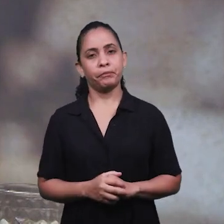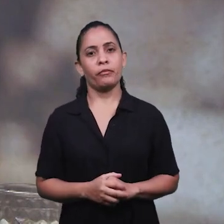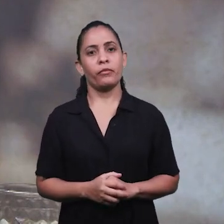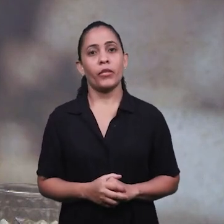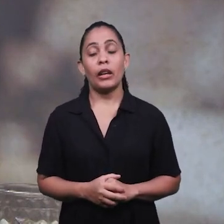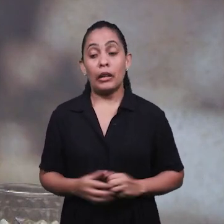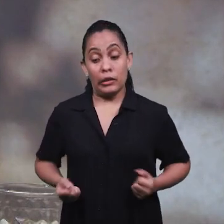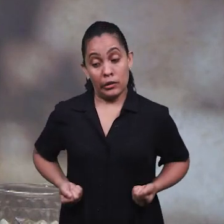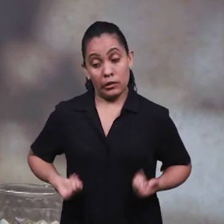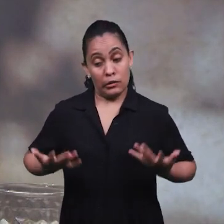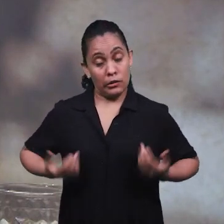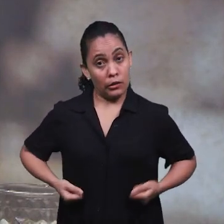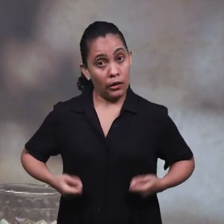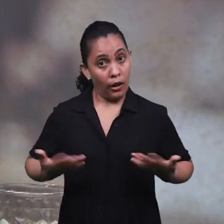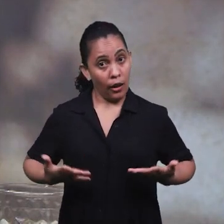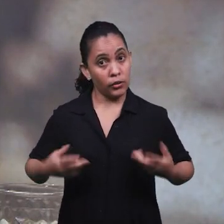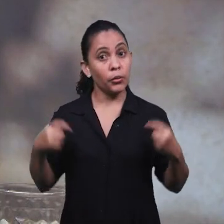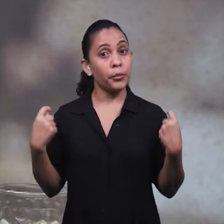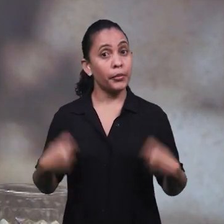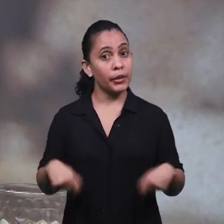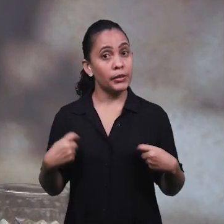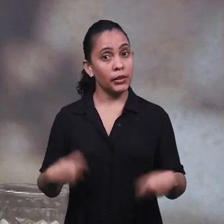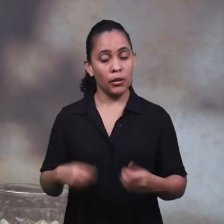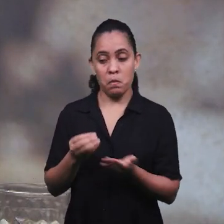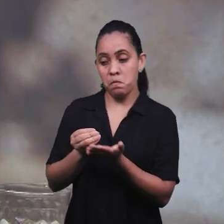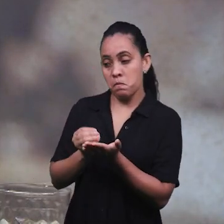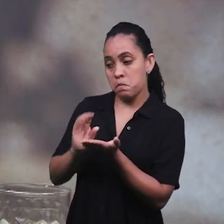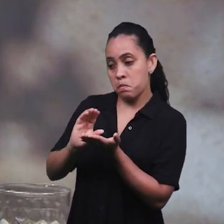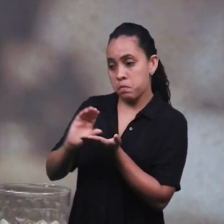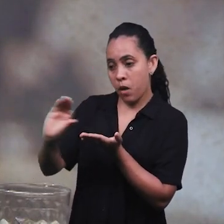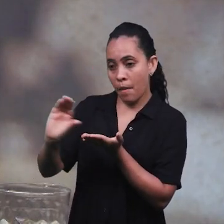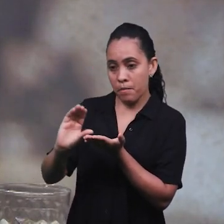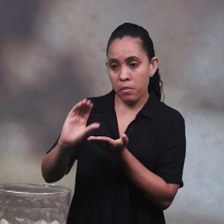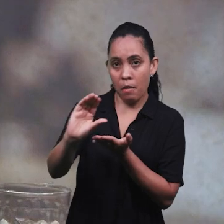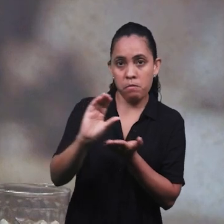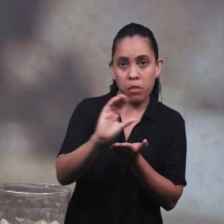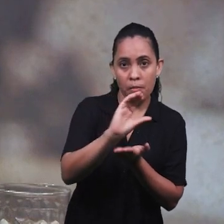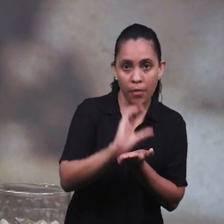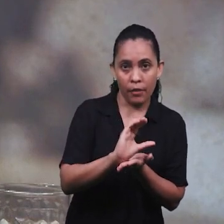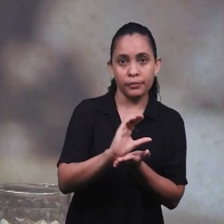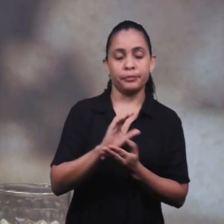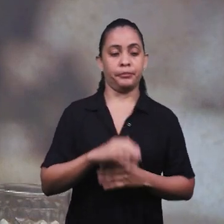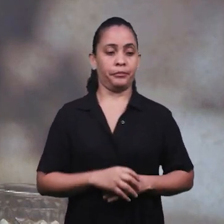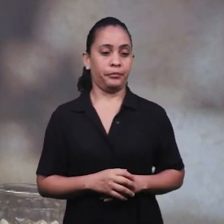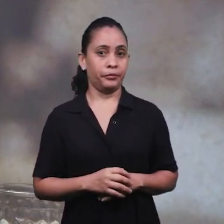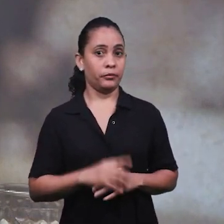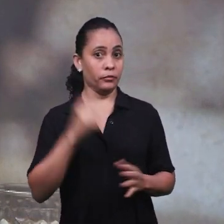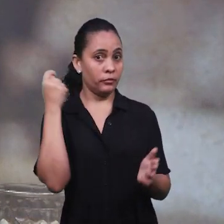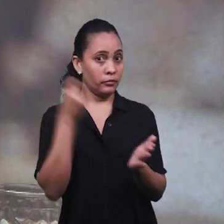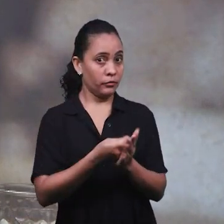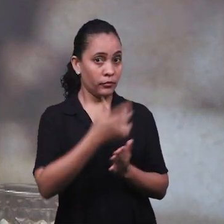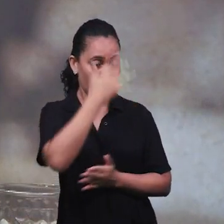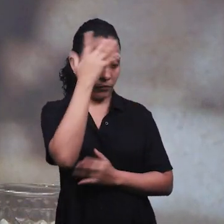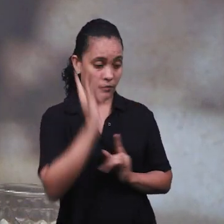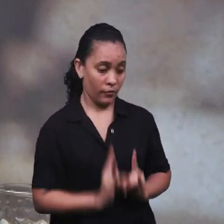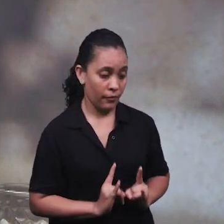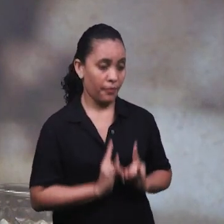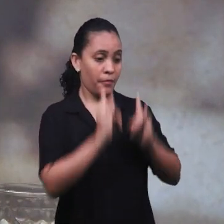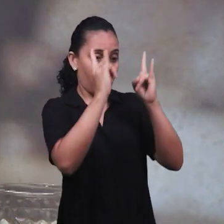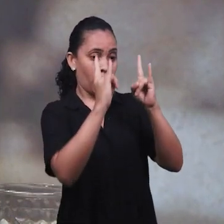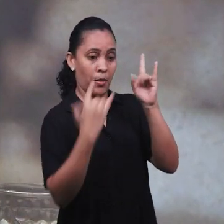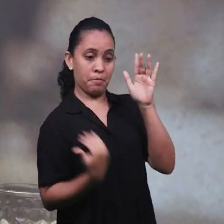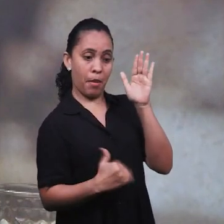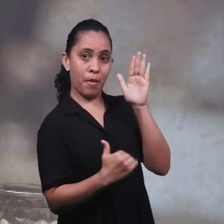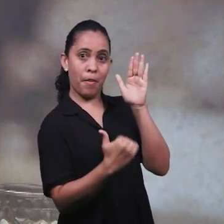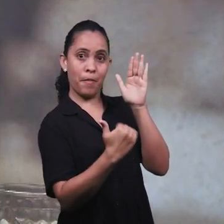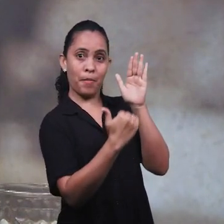Essas despesas, elas precisam ser rateadas entre os condomínios, entre os condôminos, os proprietários das unidades